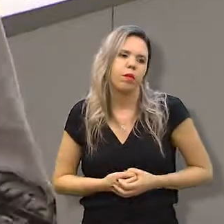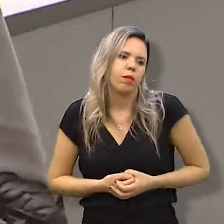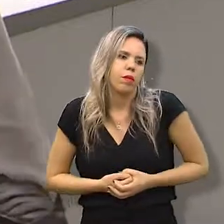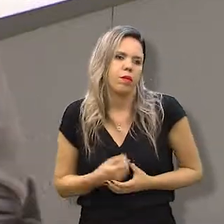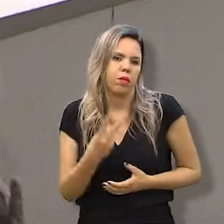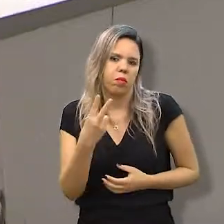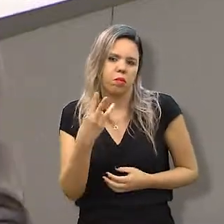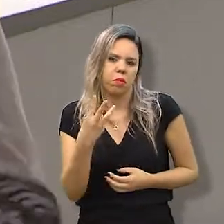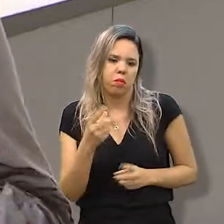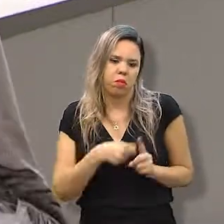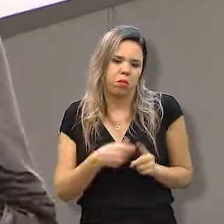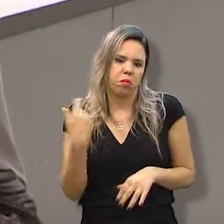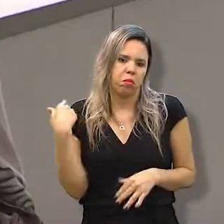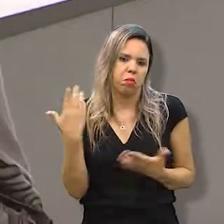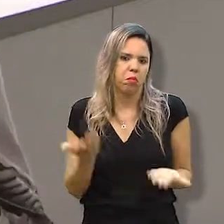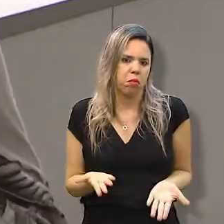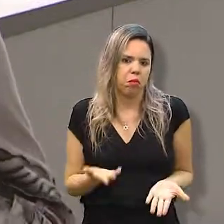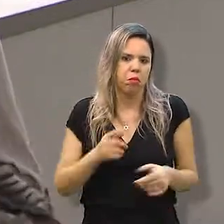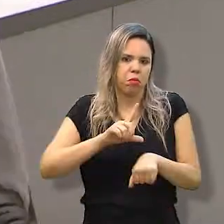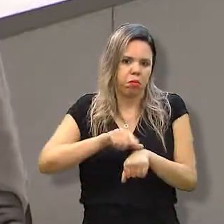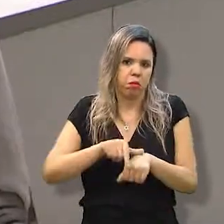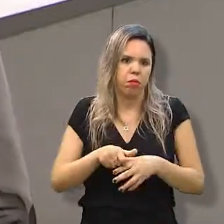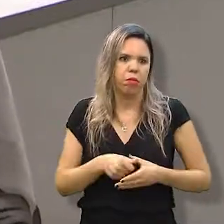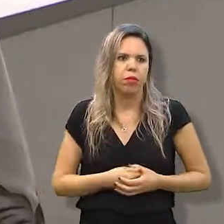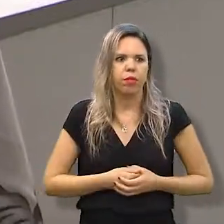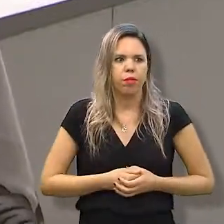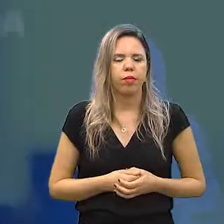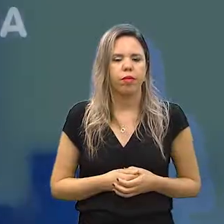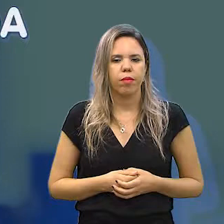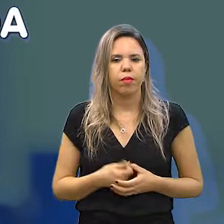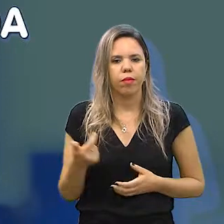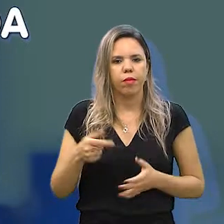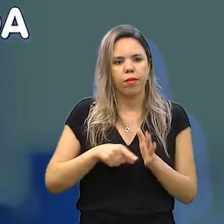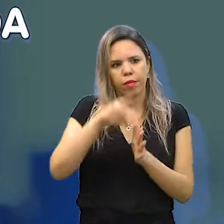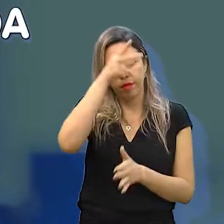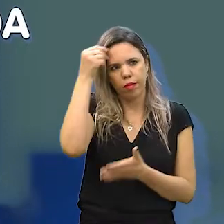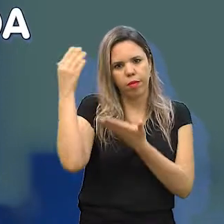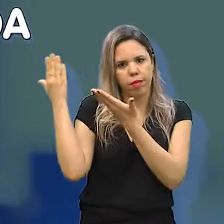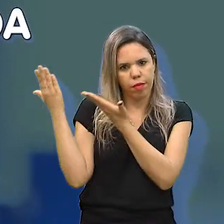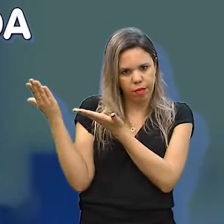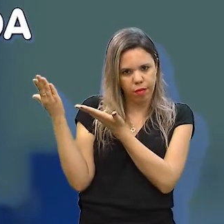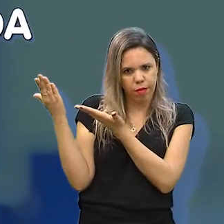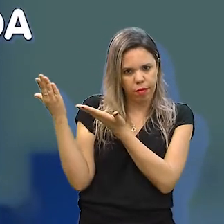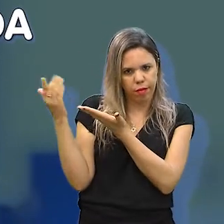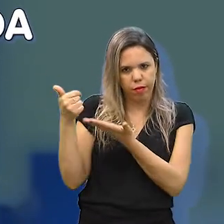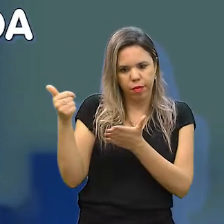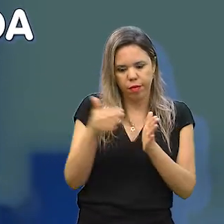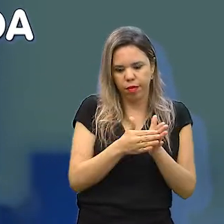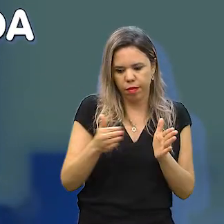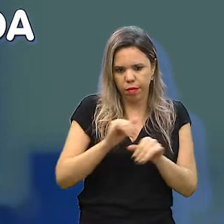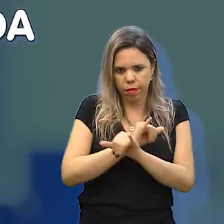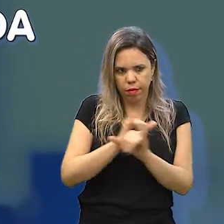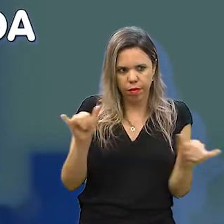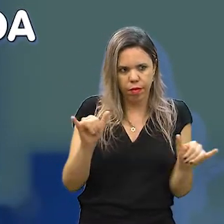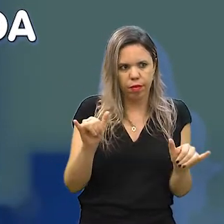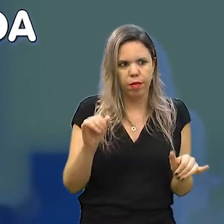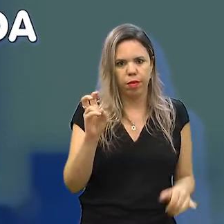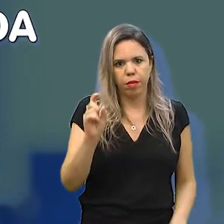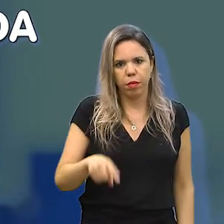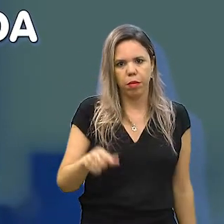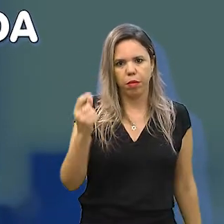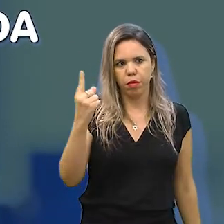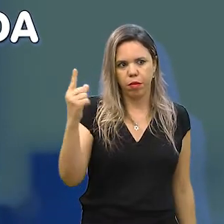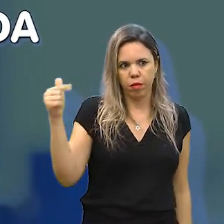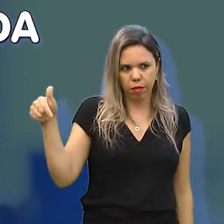ela se deveriam ter tomado a dois três meses eles estão atrasadas segundo a prefeitura do primeiro período da